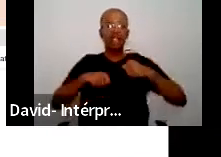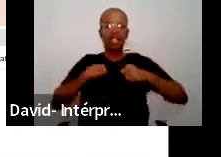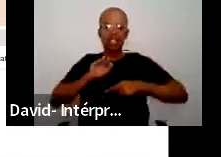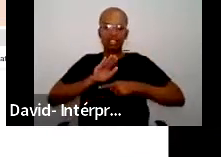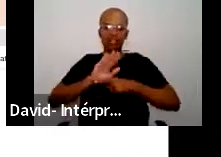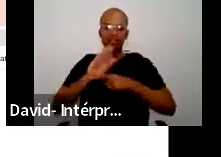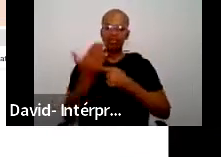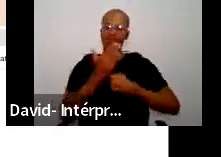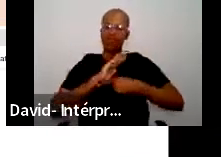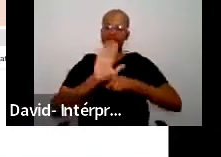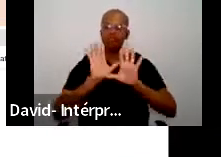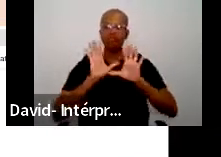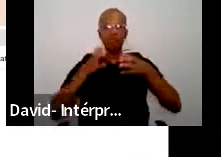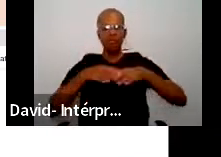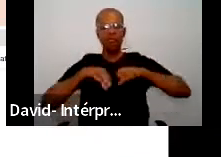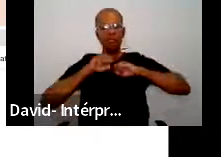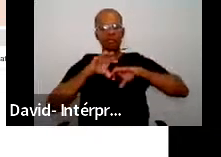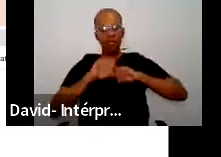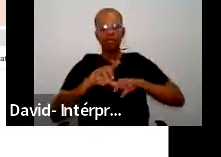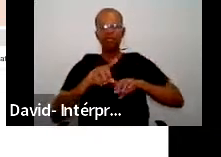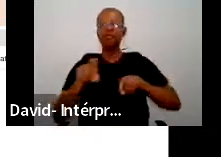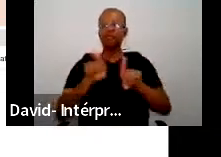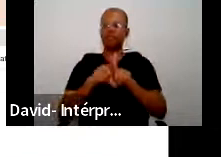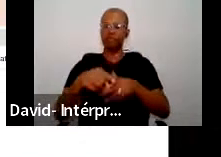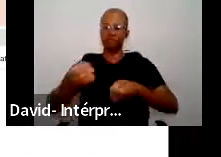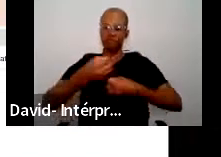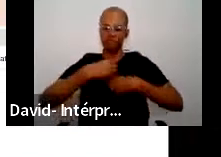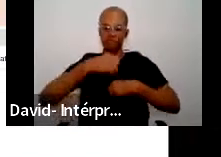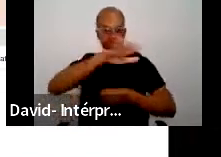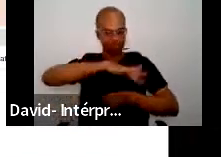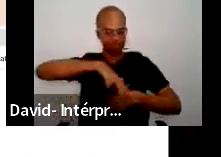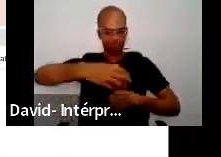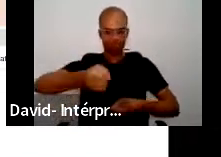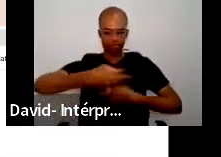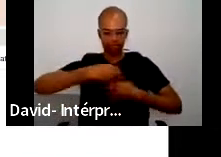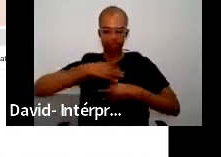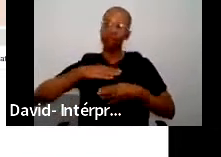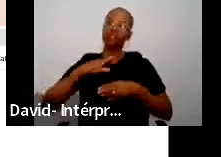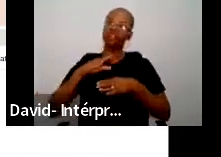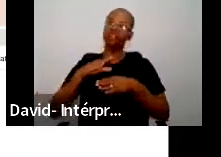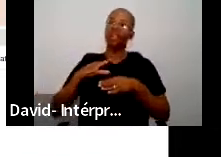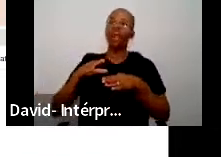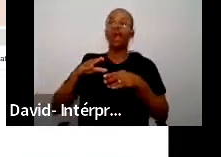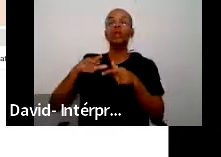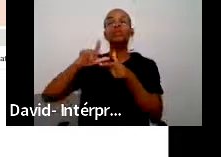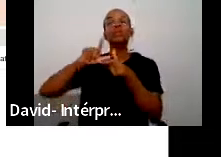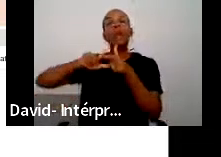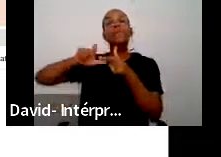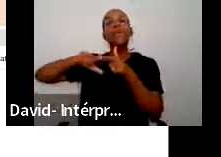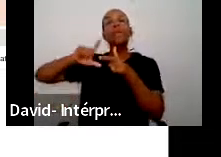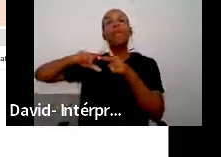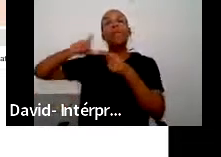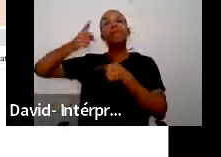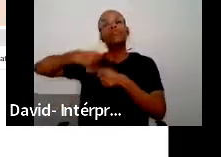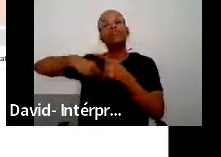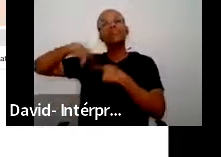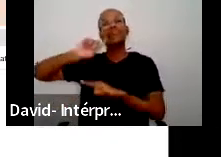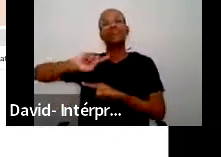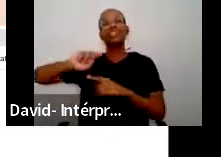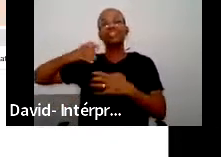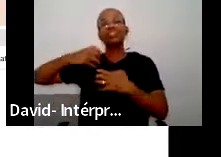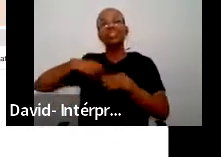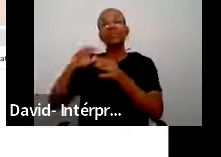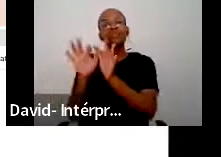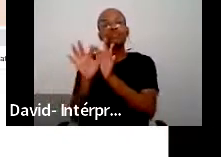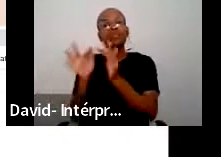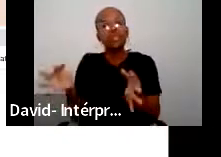os educadores, nos ajudar, né, a superar as visões que são simplórias